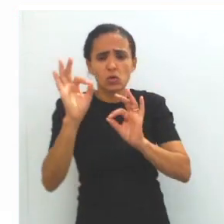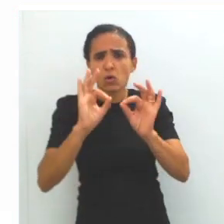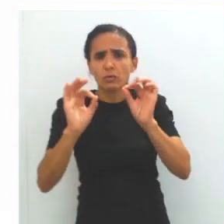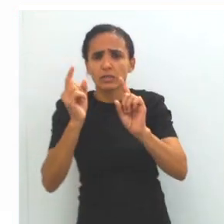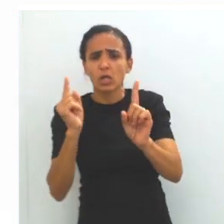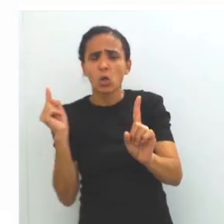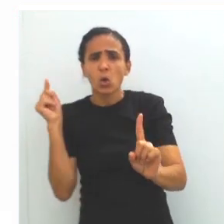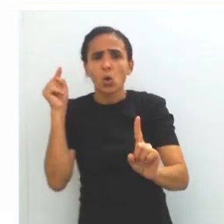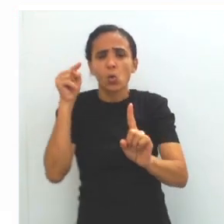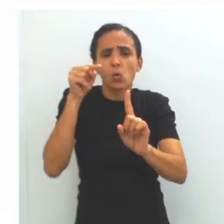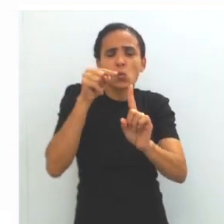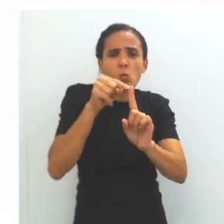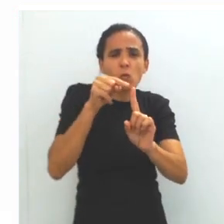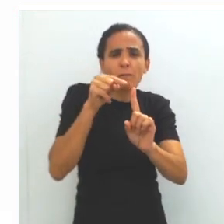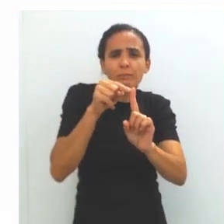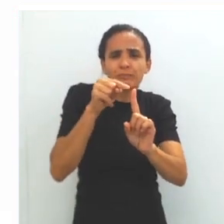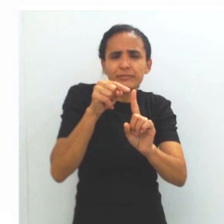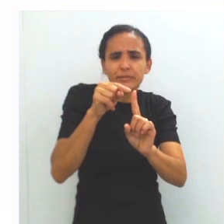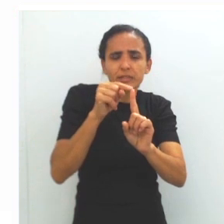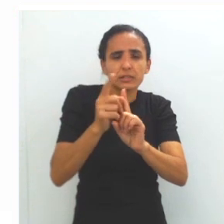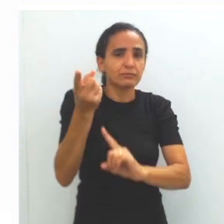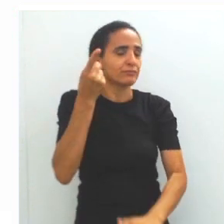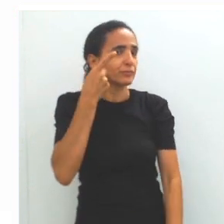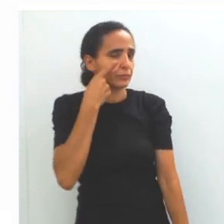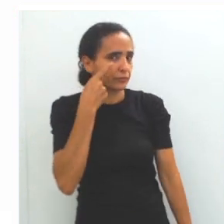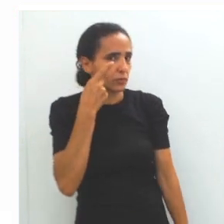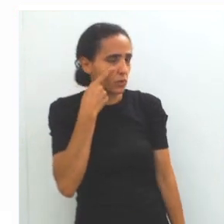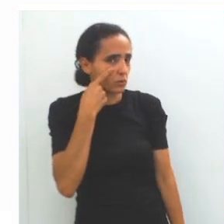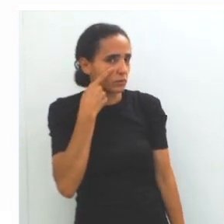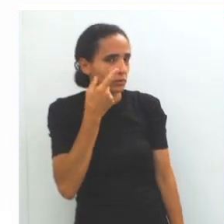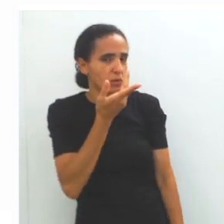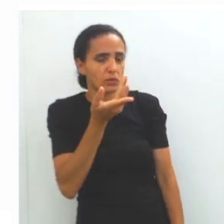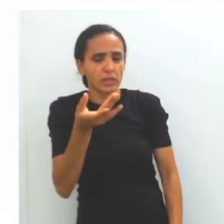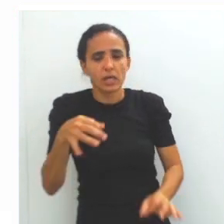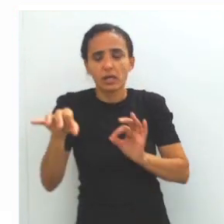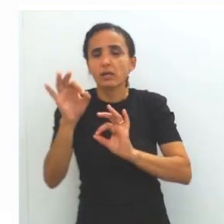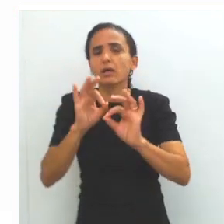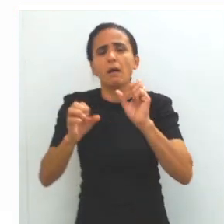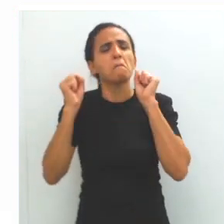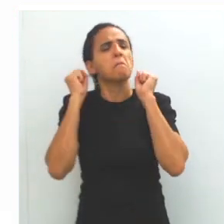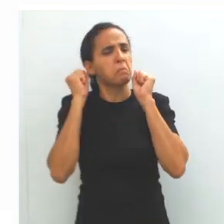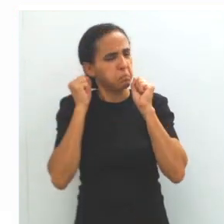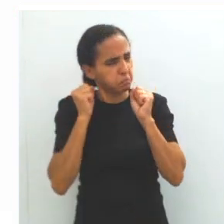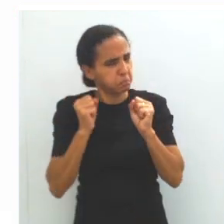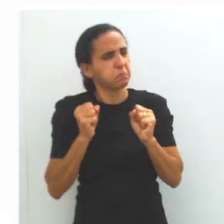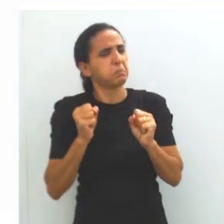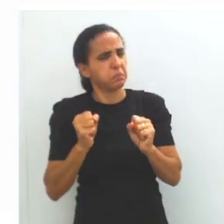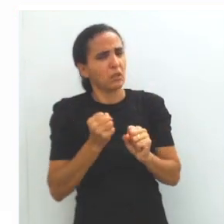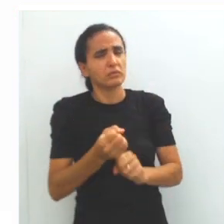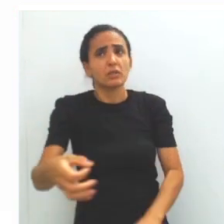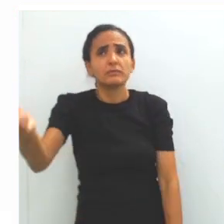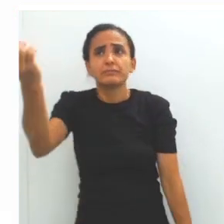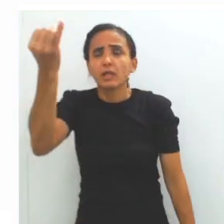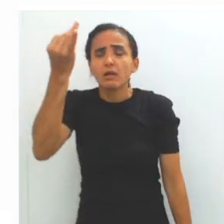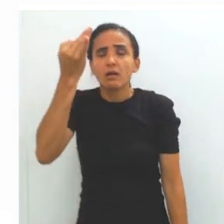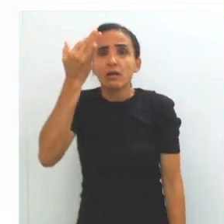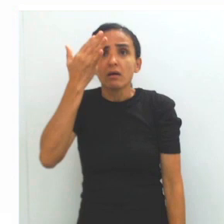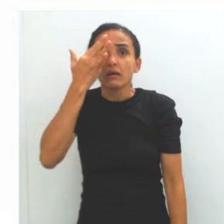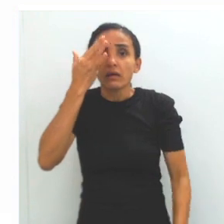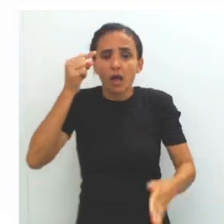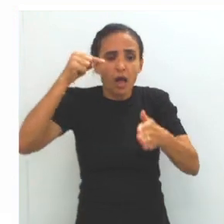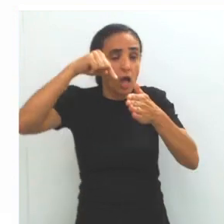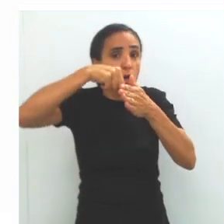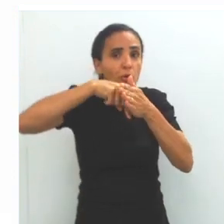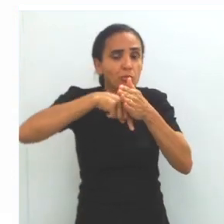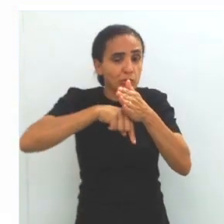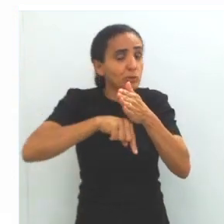ter o ponto focal no meio do olho. Isso pode? Não pode. Essa luz tem